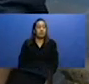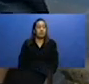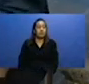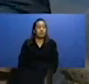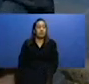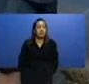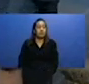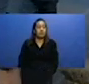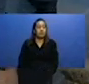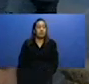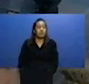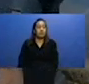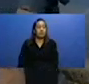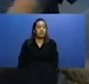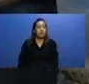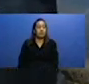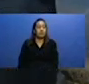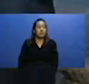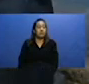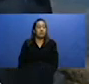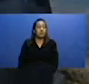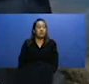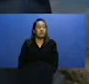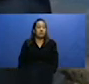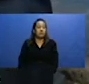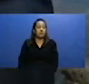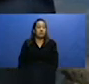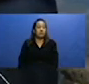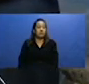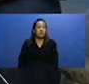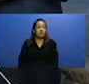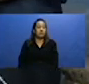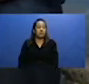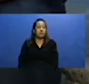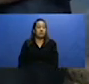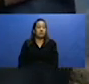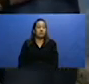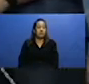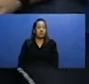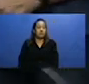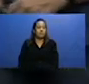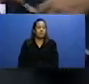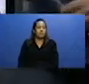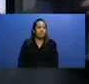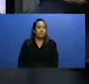vá. Então, cada um tem um pouco de razão, né? Vamos lá.